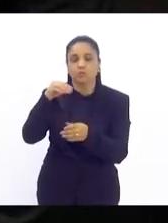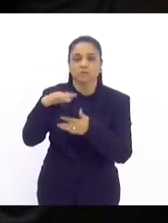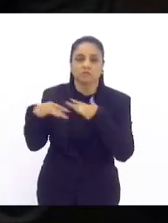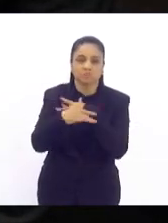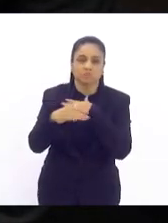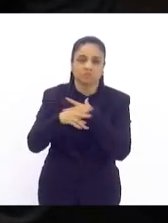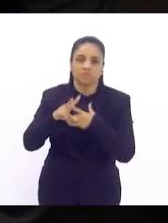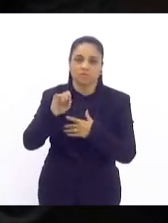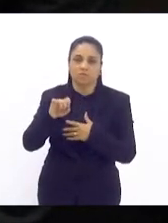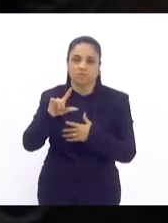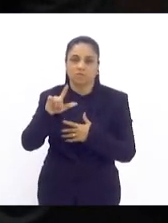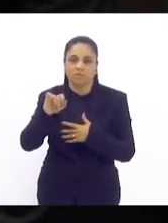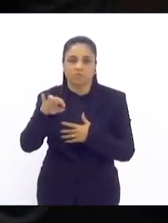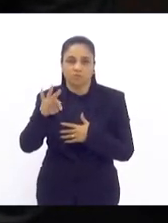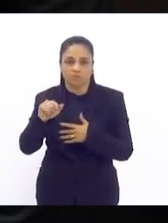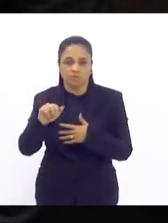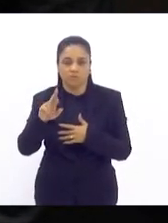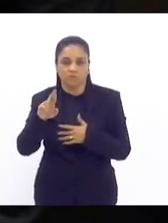idosa